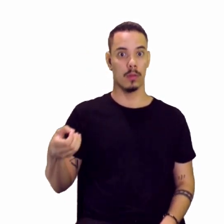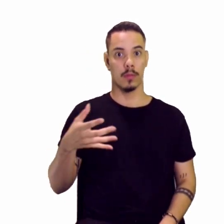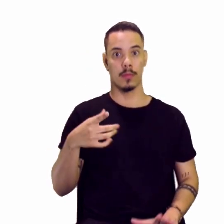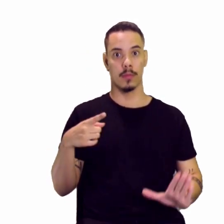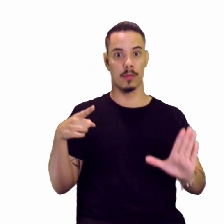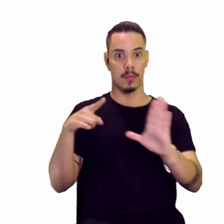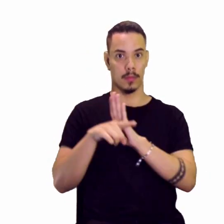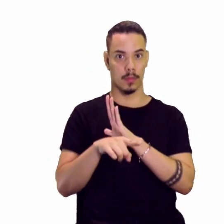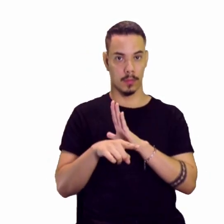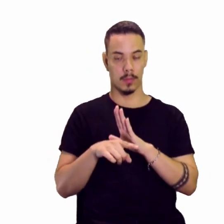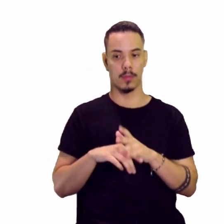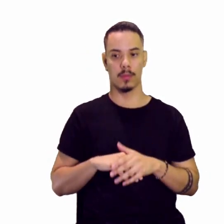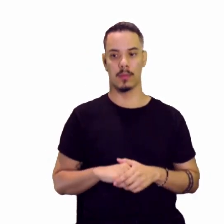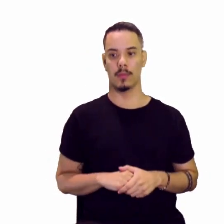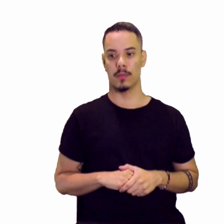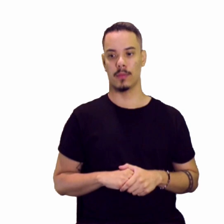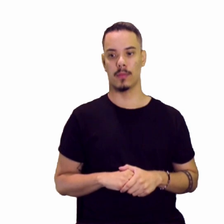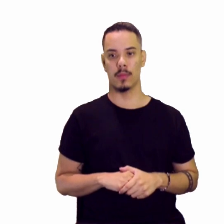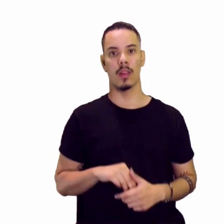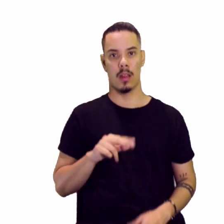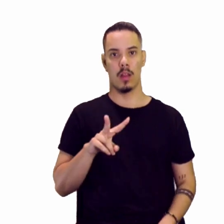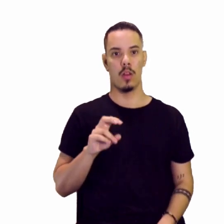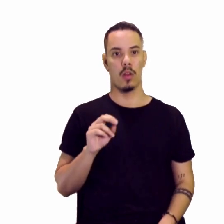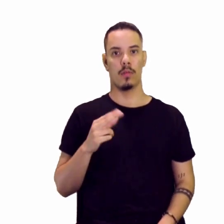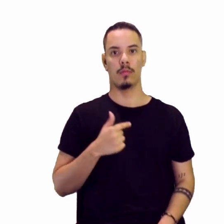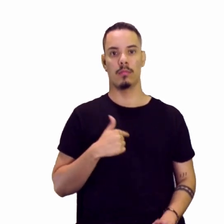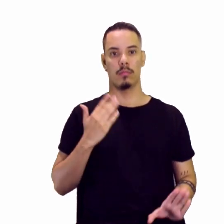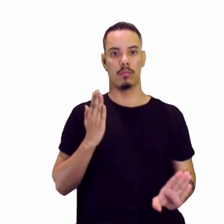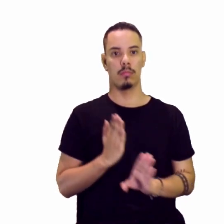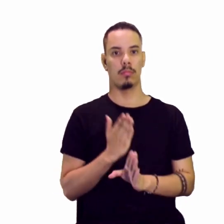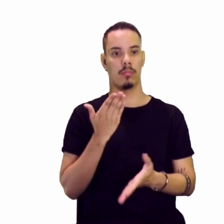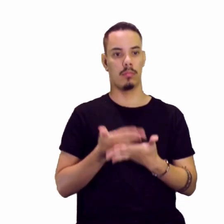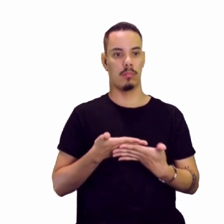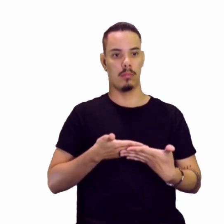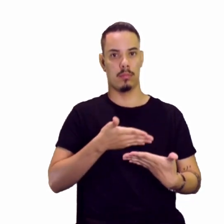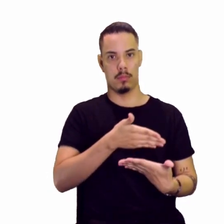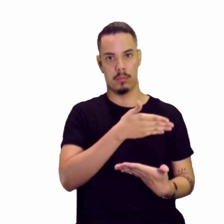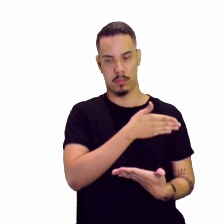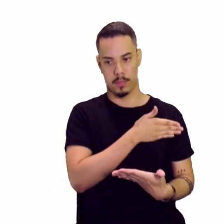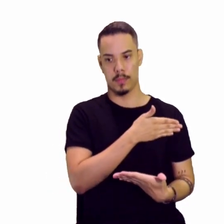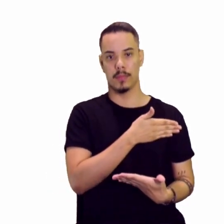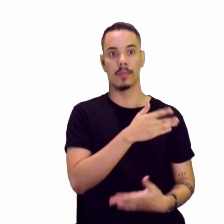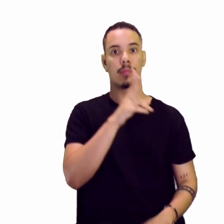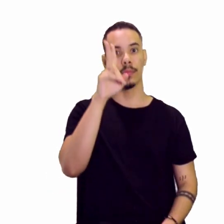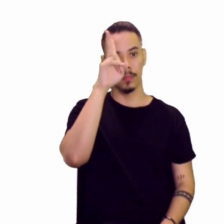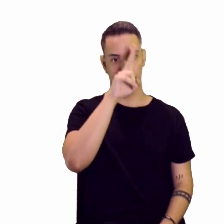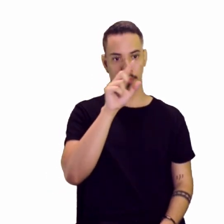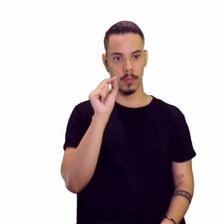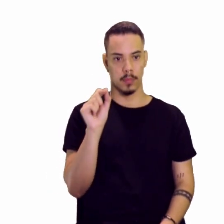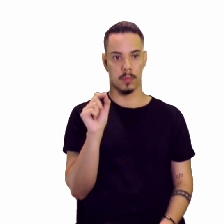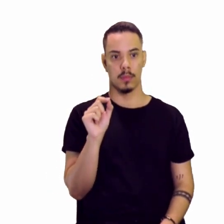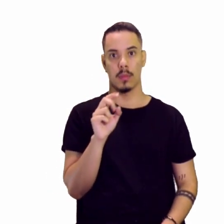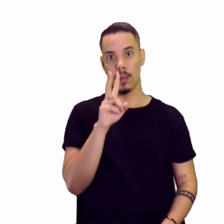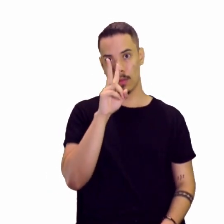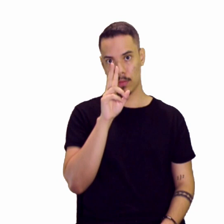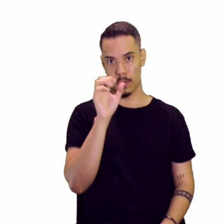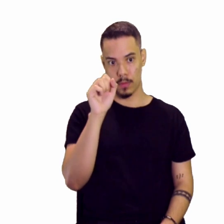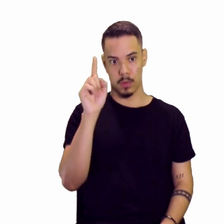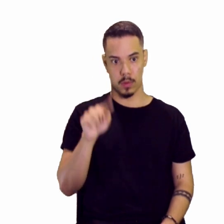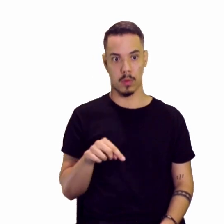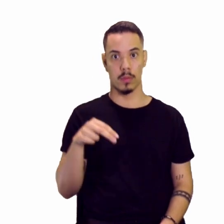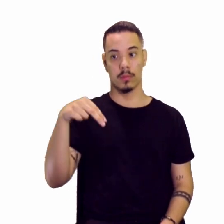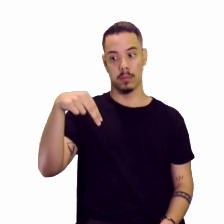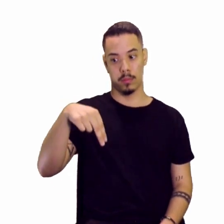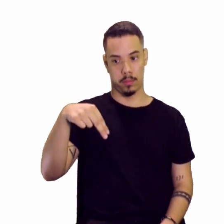E aceleração? Eu vou descobrir a aceleração que eu tive em outras aulas estudando aí, né? Lembrando, gente, que a unidade da força é um Newton.